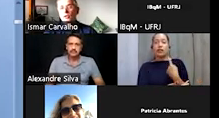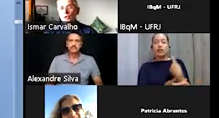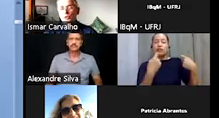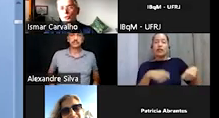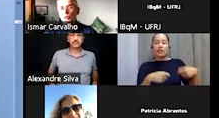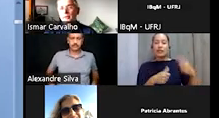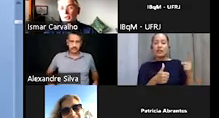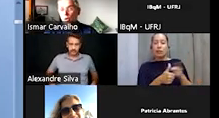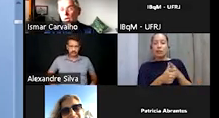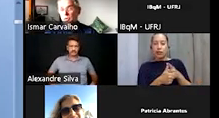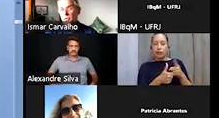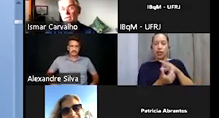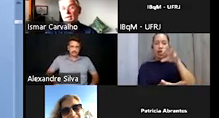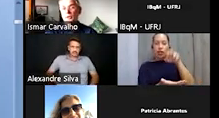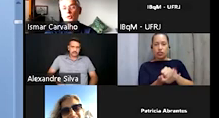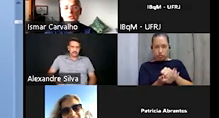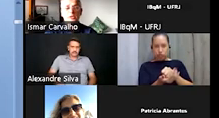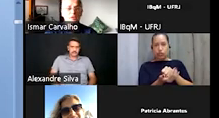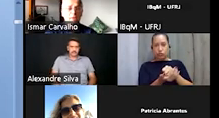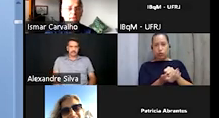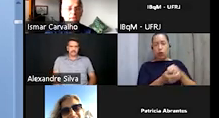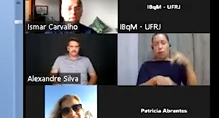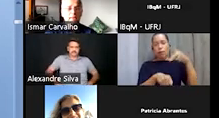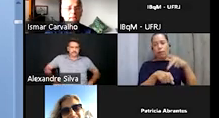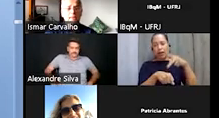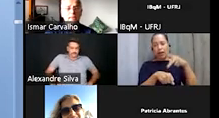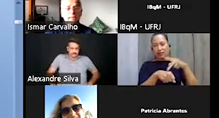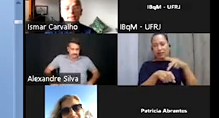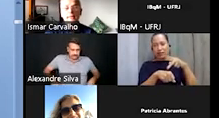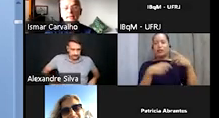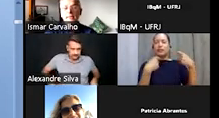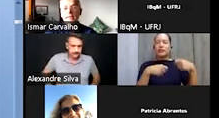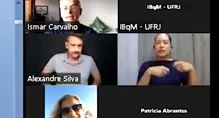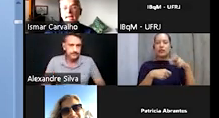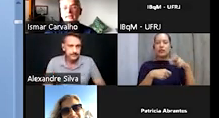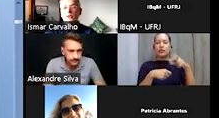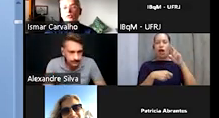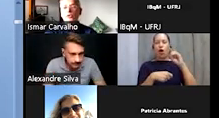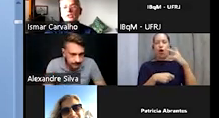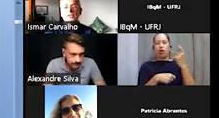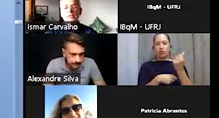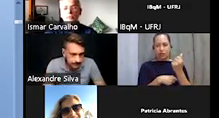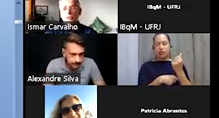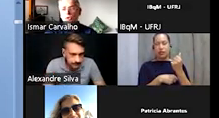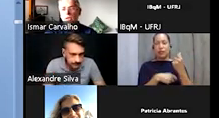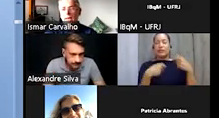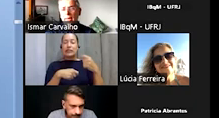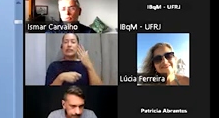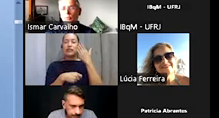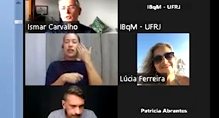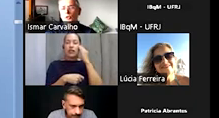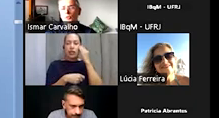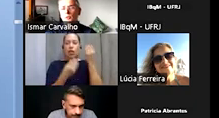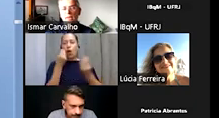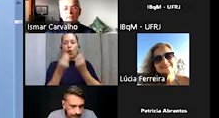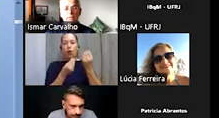do registro das rochas. A gente precisa entender essa sucessão de estratos,